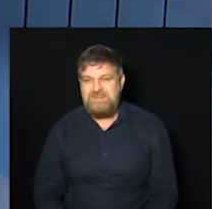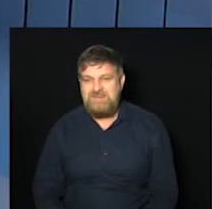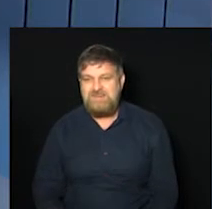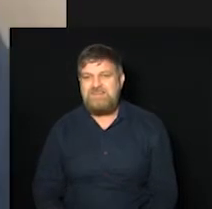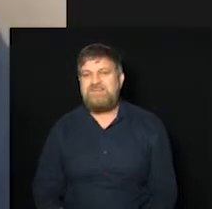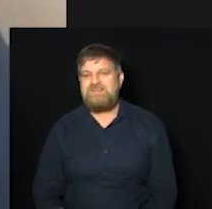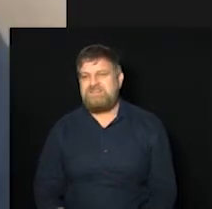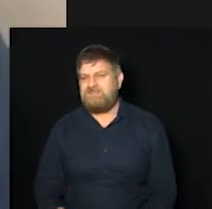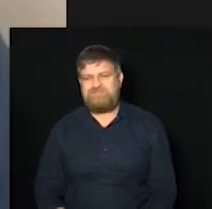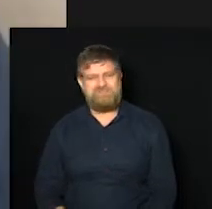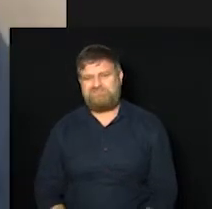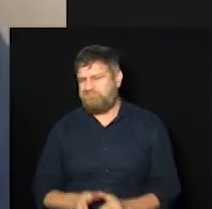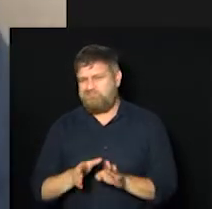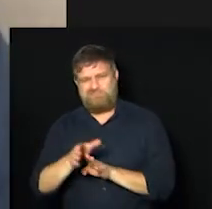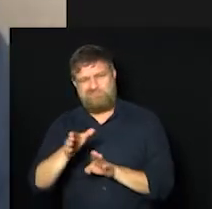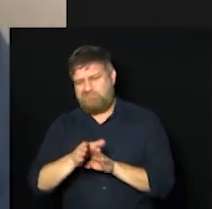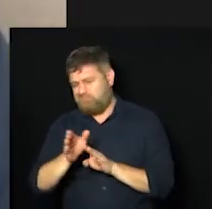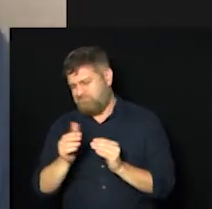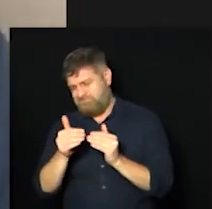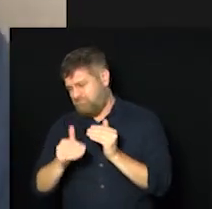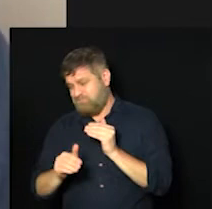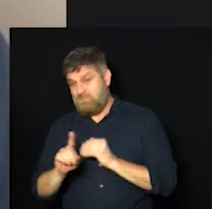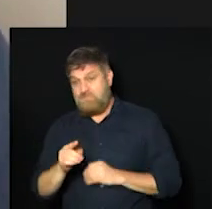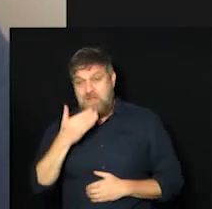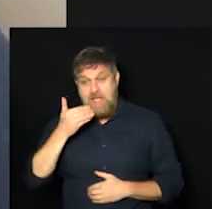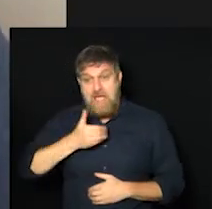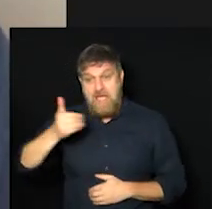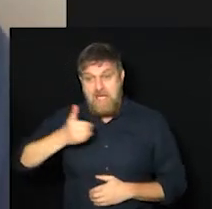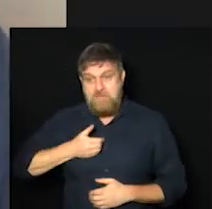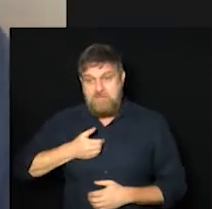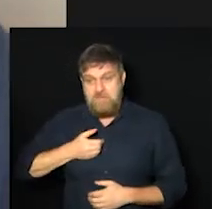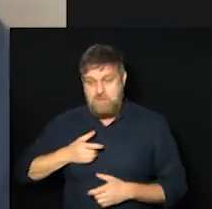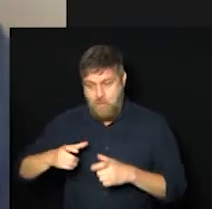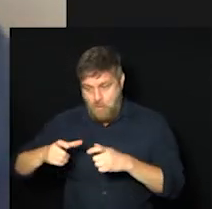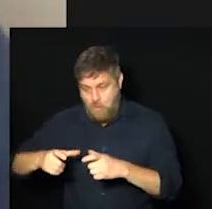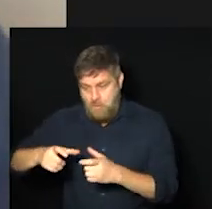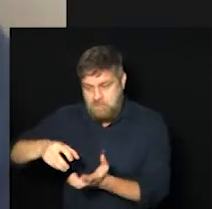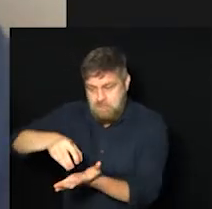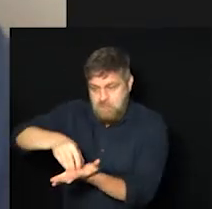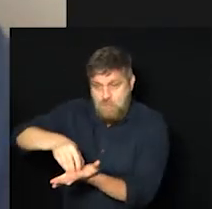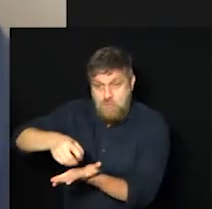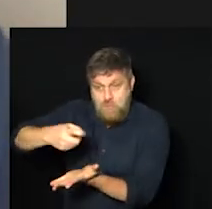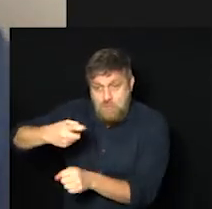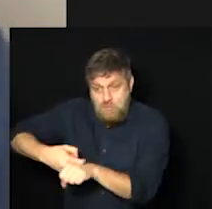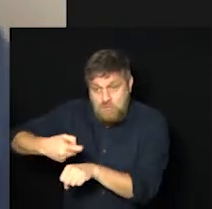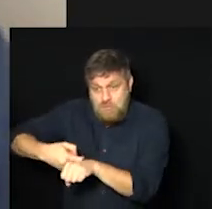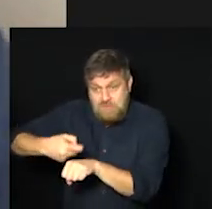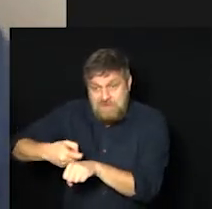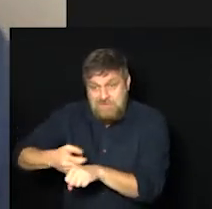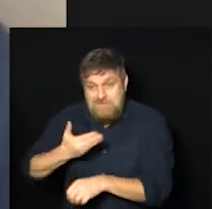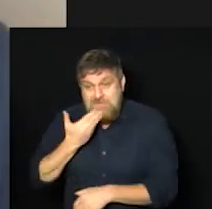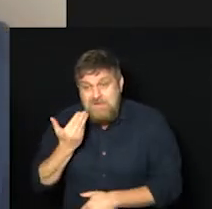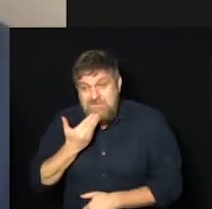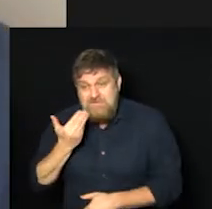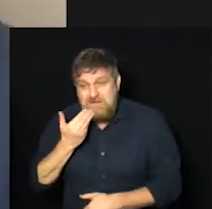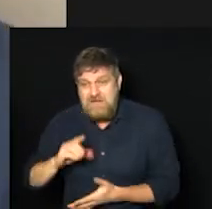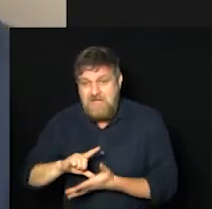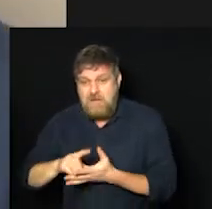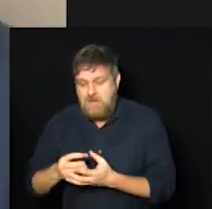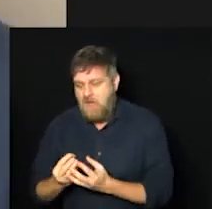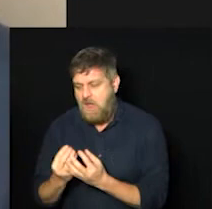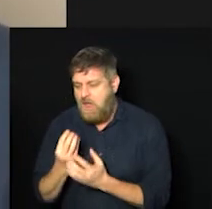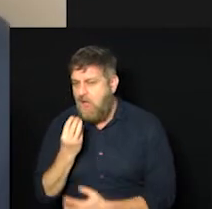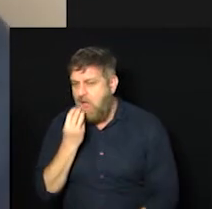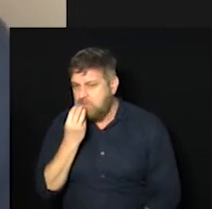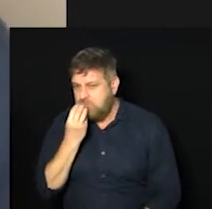Ah, não aconselho muito, não. É melhor fazer ele durinho, né? Que fica muito mais fácil para comer e, como eu disse, para